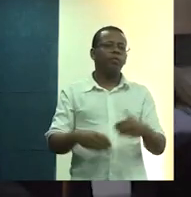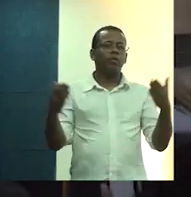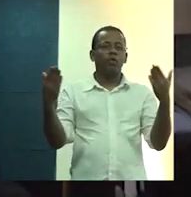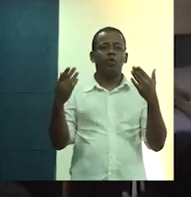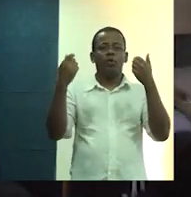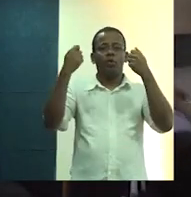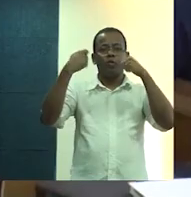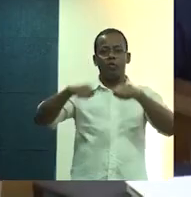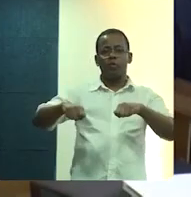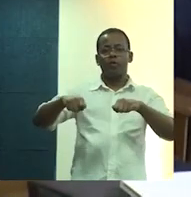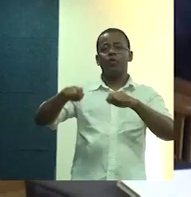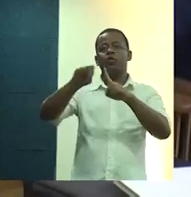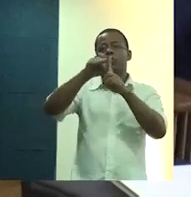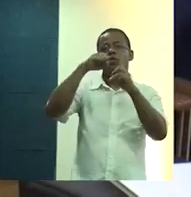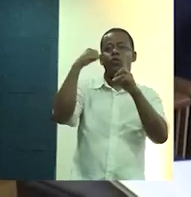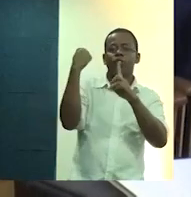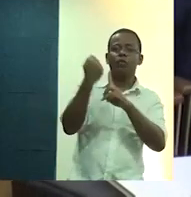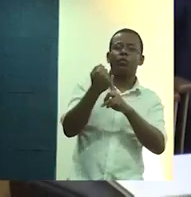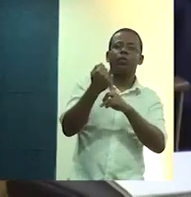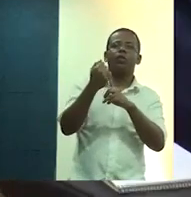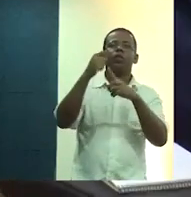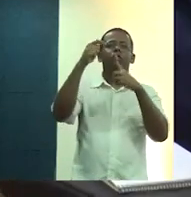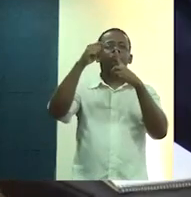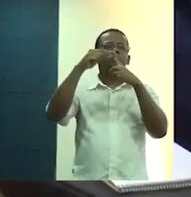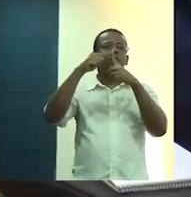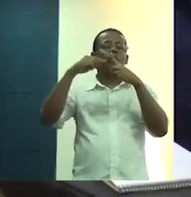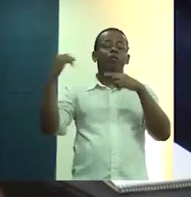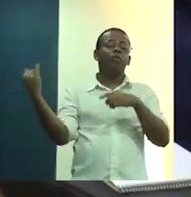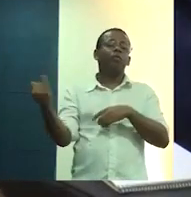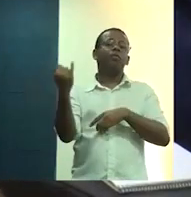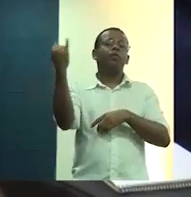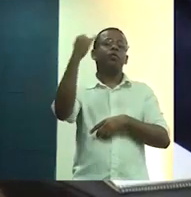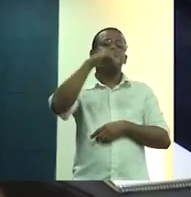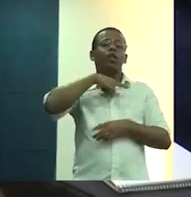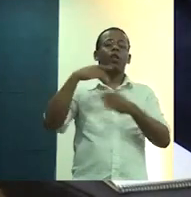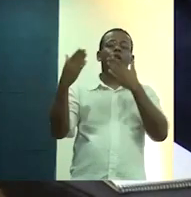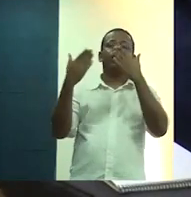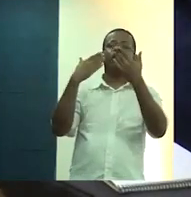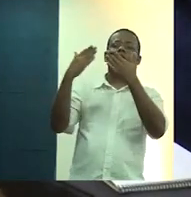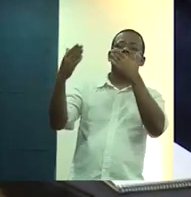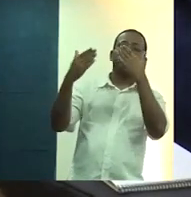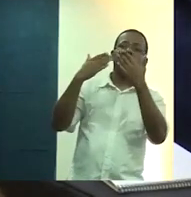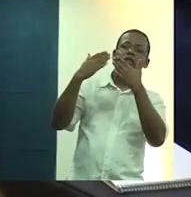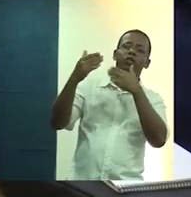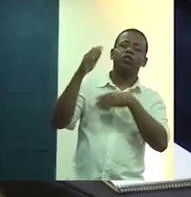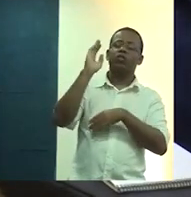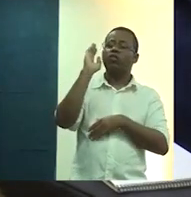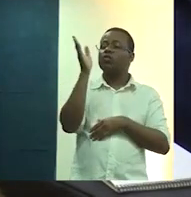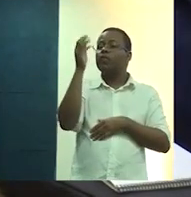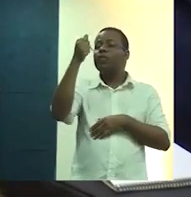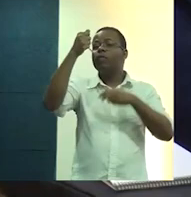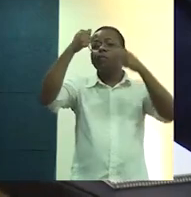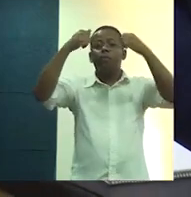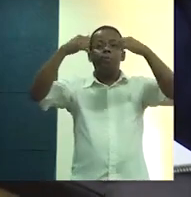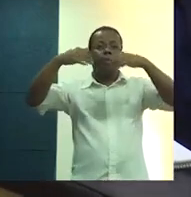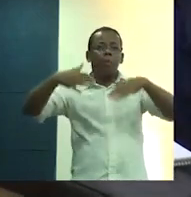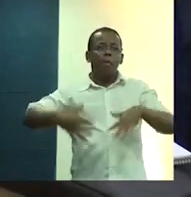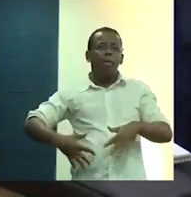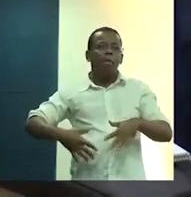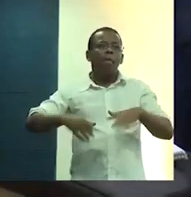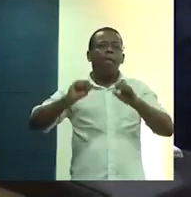fortalecimento social e comunitário é um eixo bem importante né dialoga bastante com essa questão que eu tenho